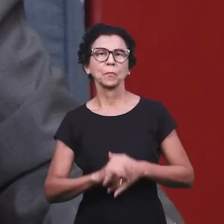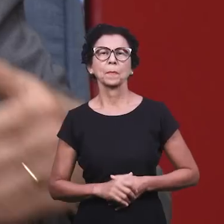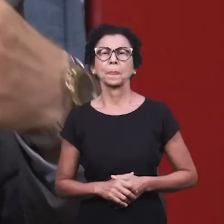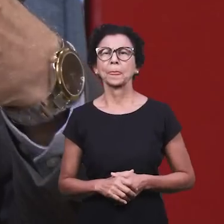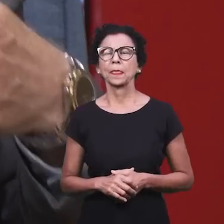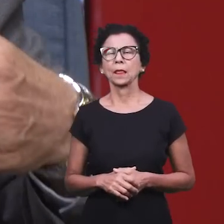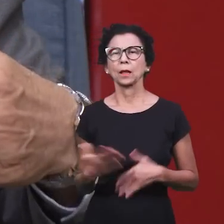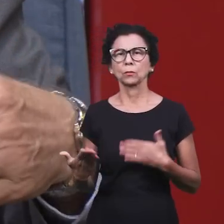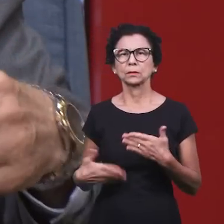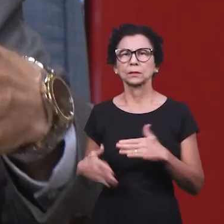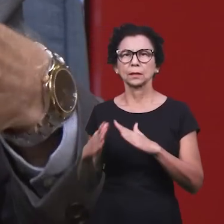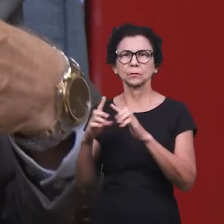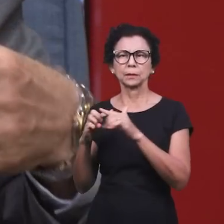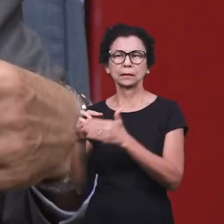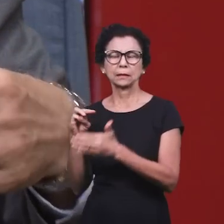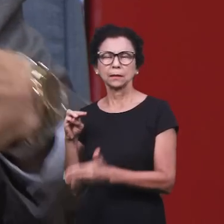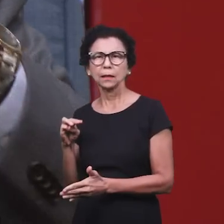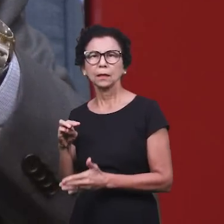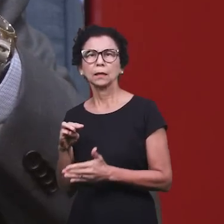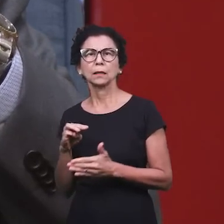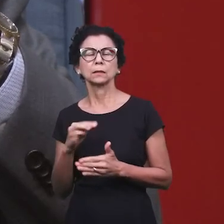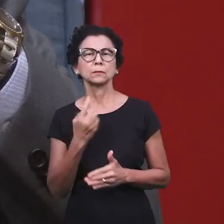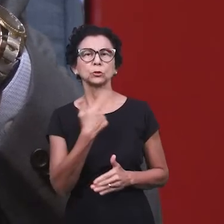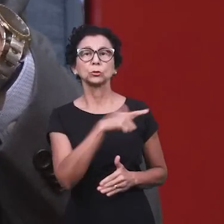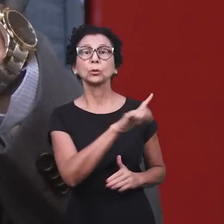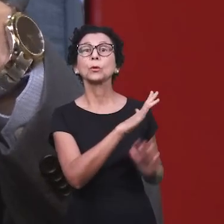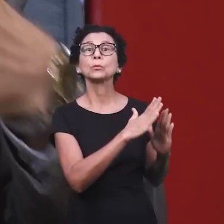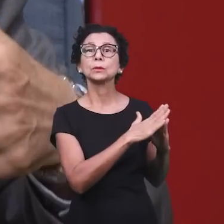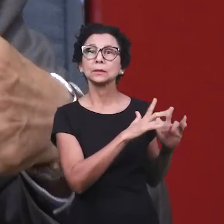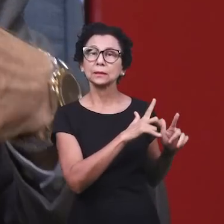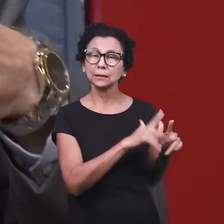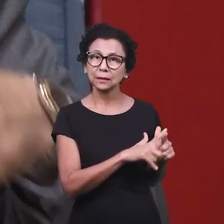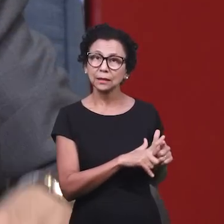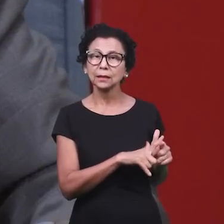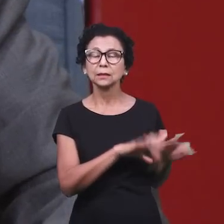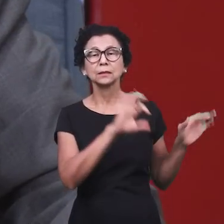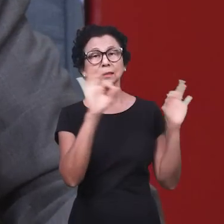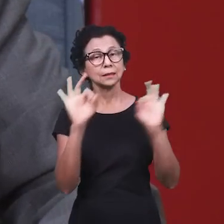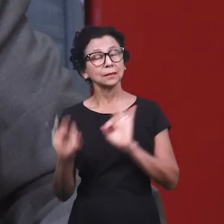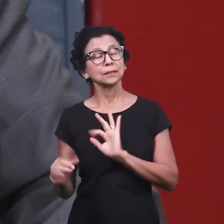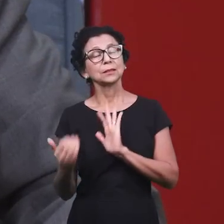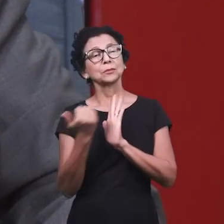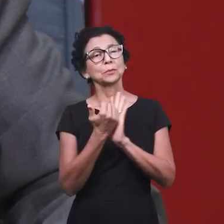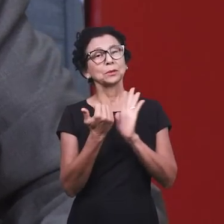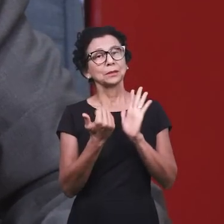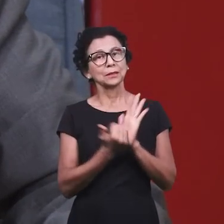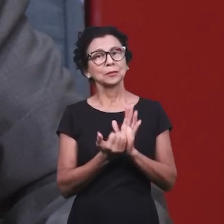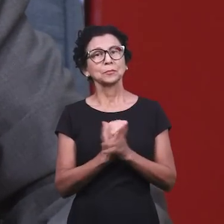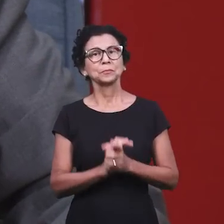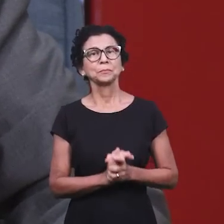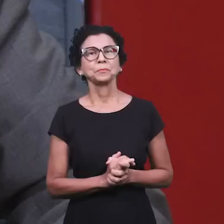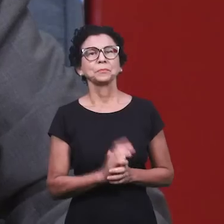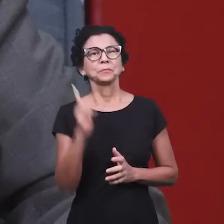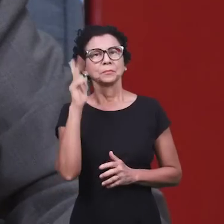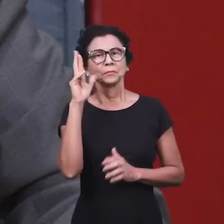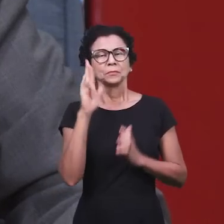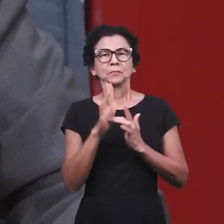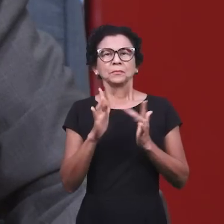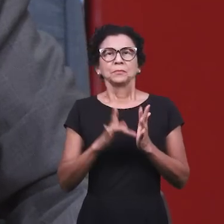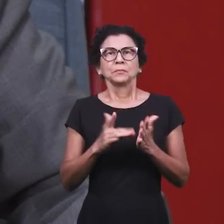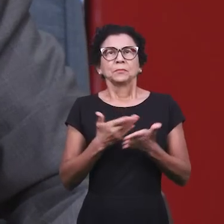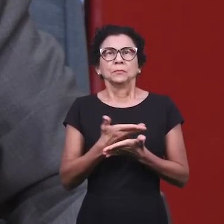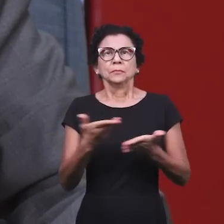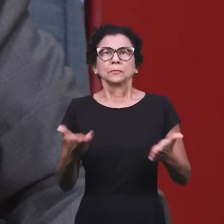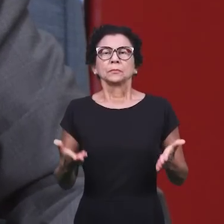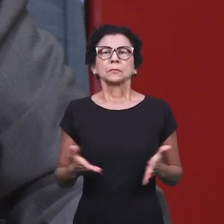os nossos irmãos da Igreja Cristã Maranata, irmãos de outras igrejas que também assistem aos nossos programas, a todos a